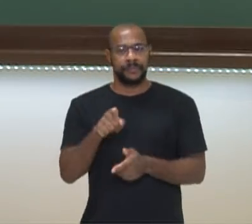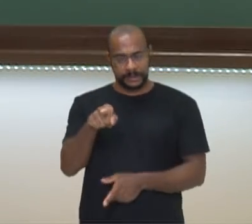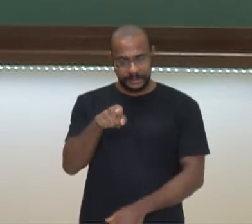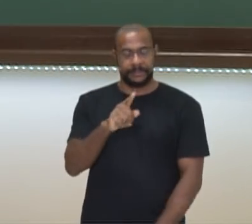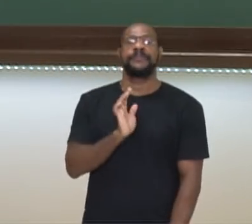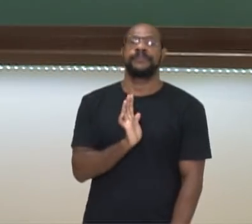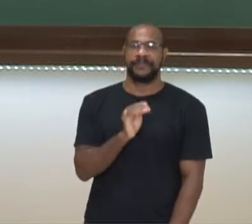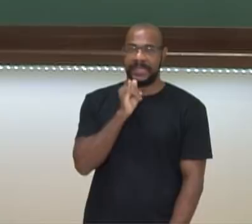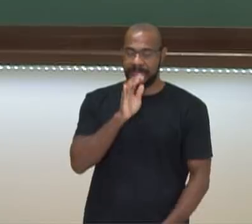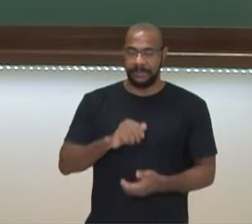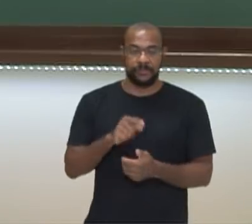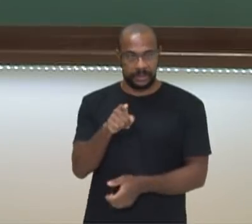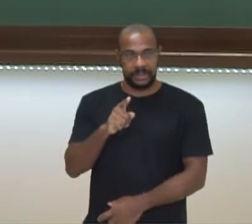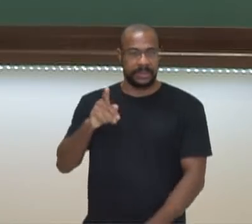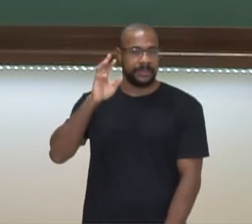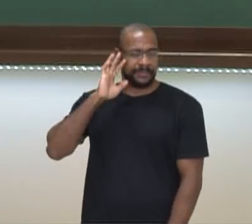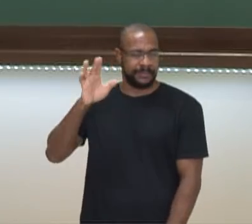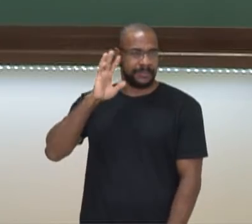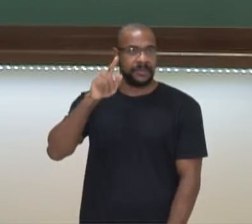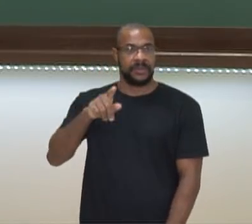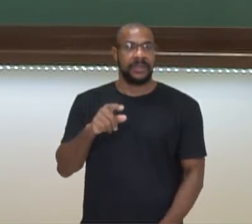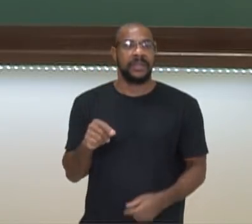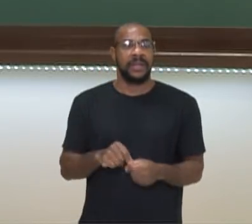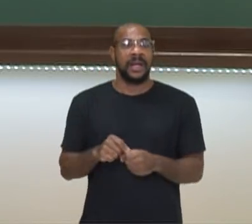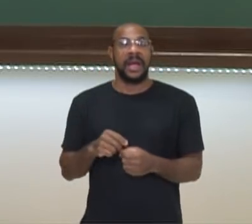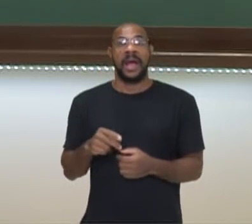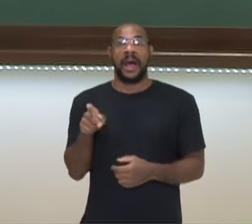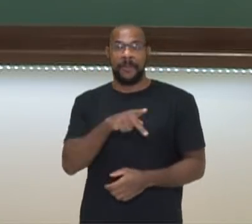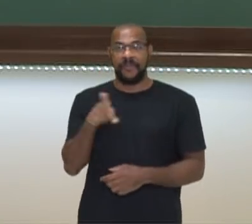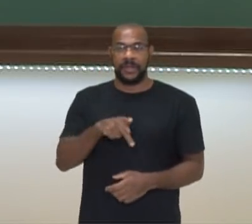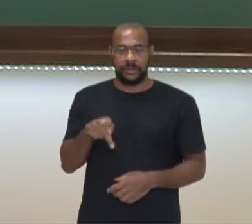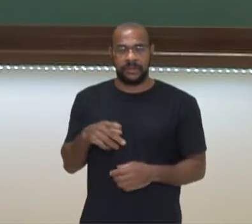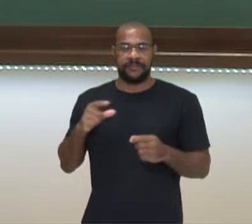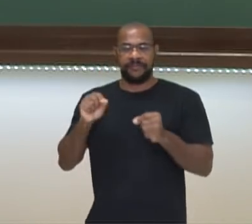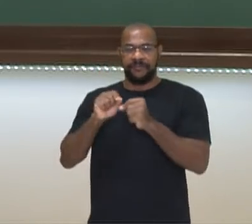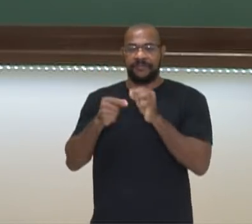você, professora Gláucia faz isso aqui para vocês.